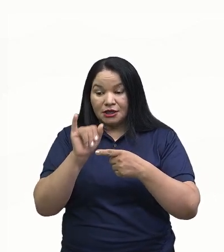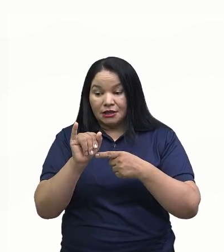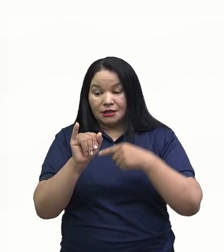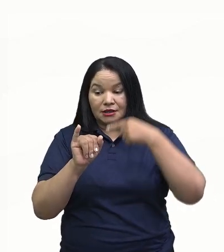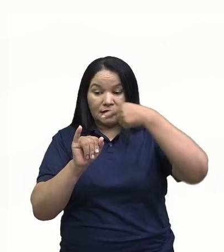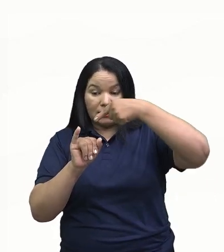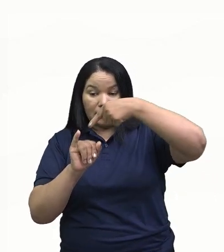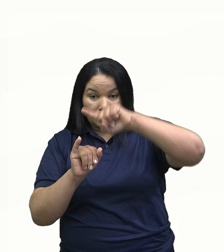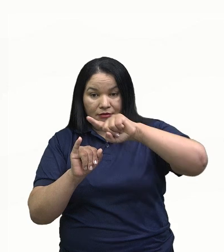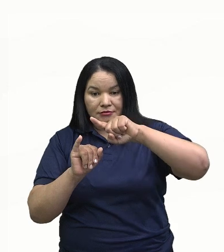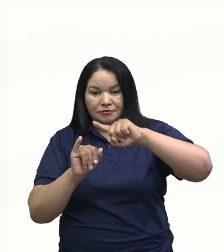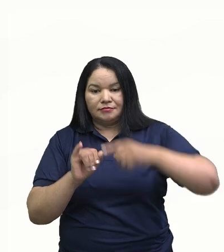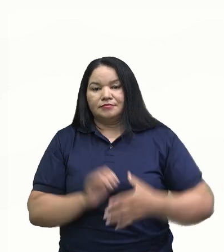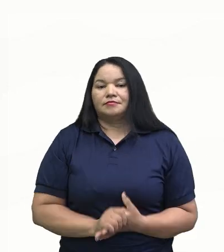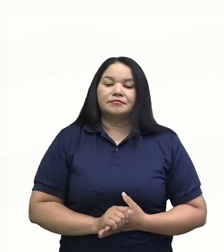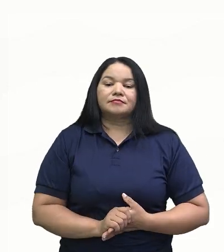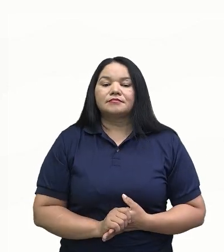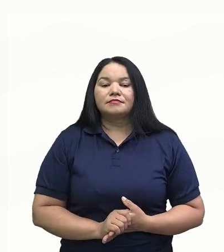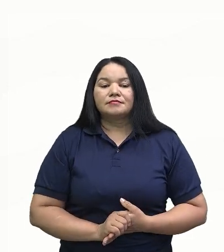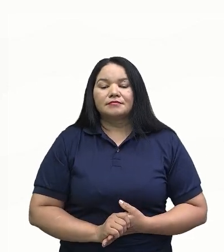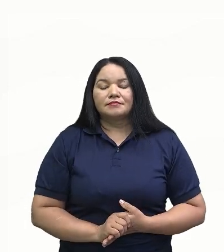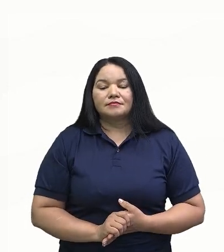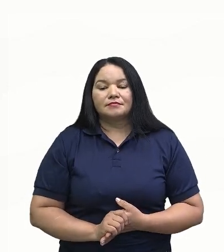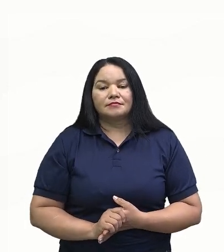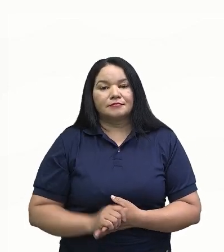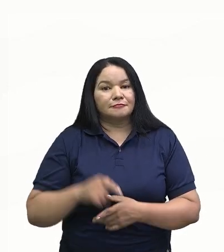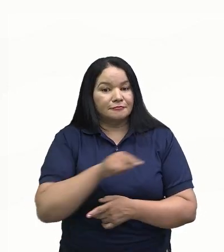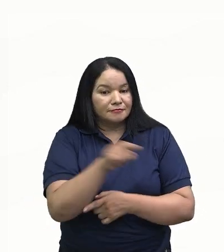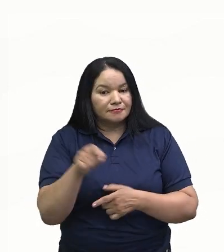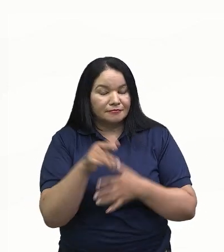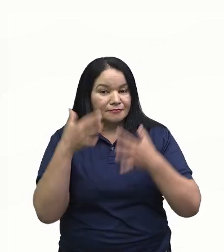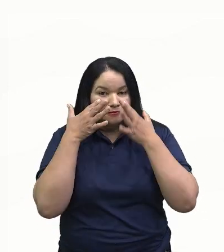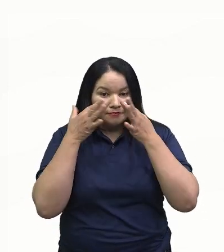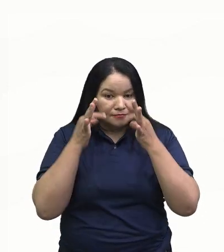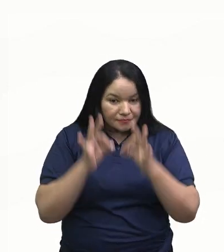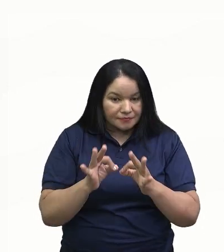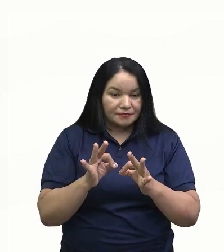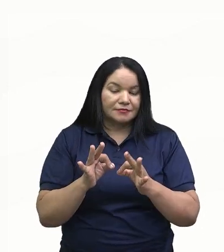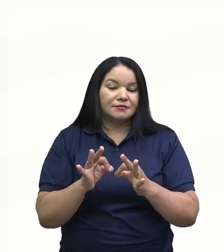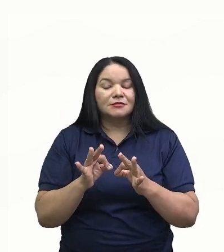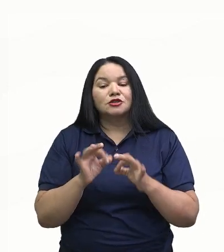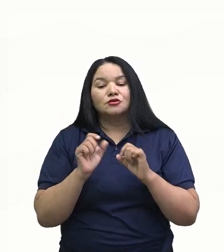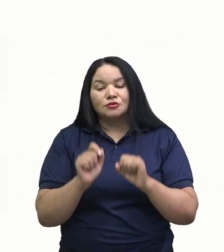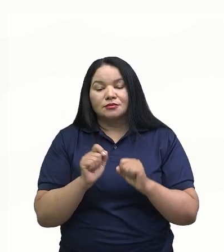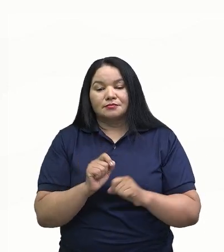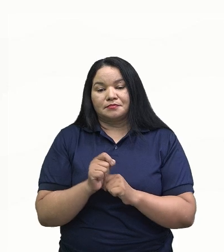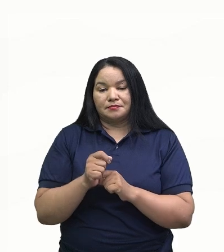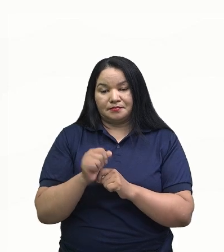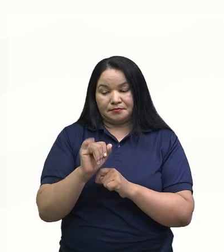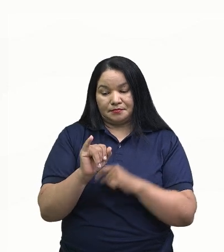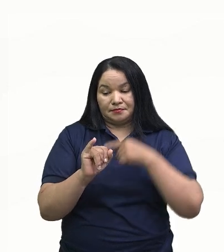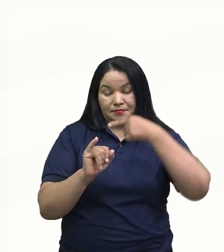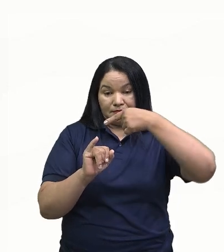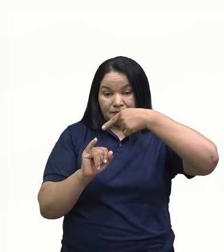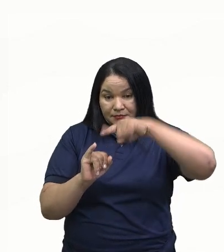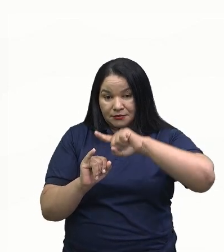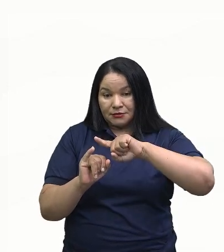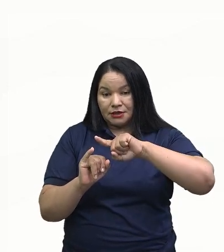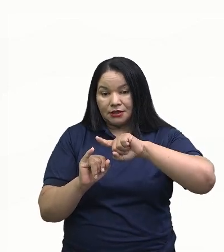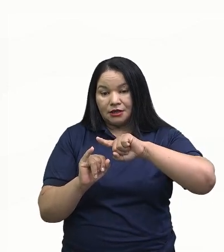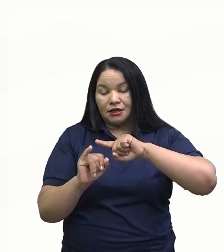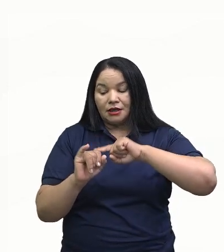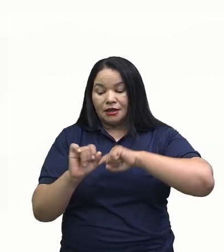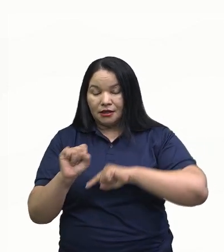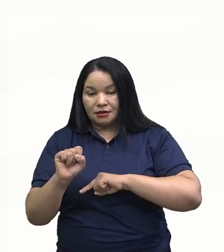acentuado. Então, presta atenção que quando eu coloco o acento tônico no is,